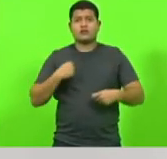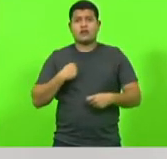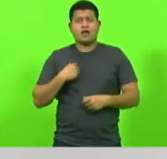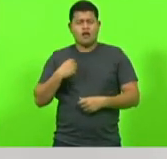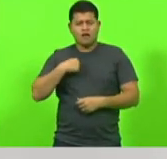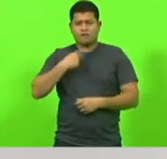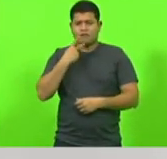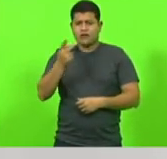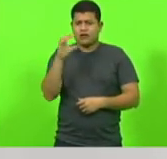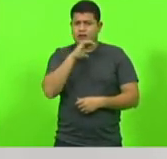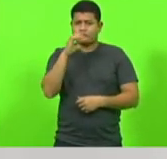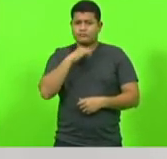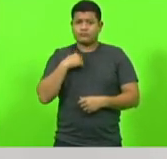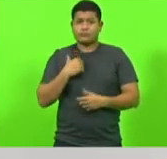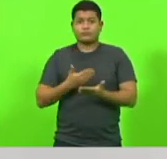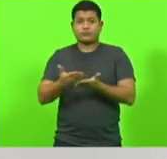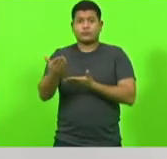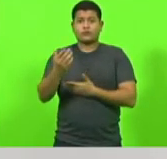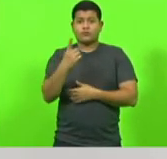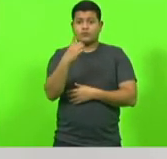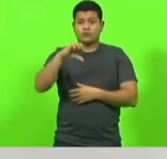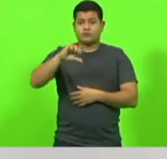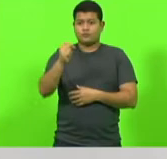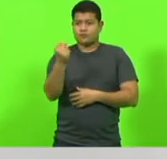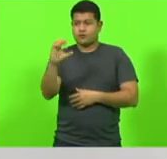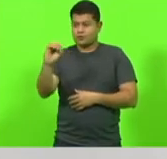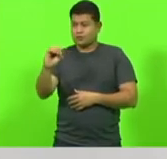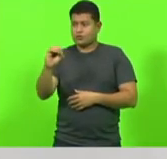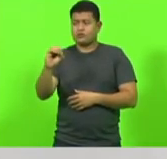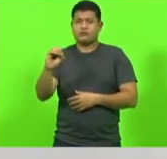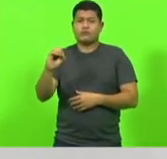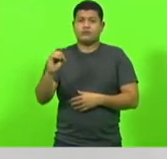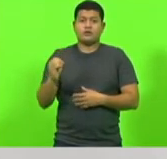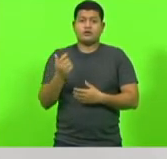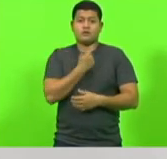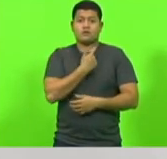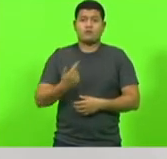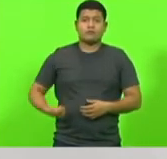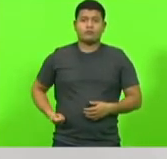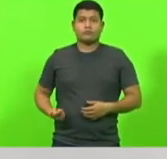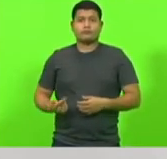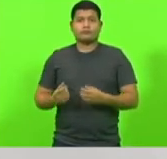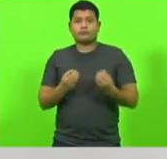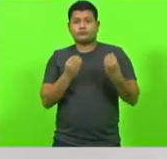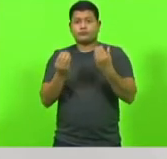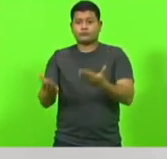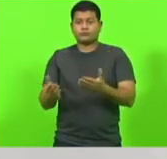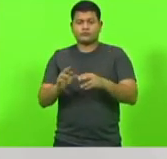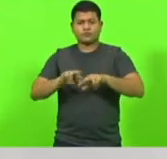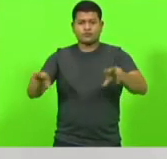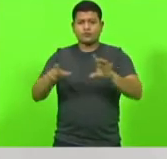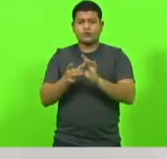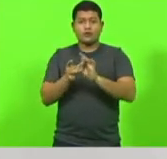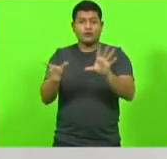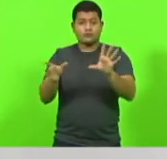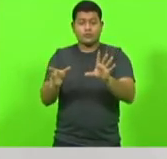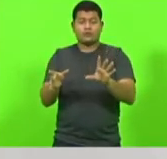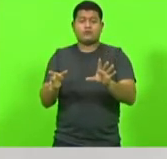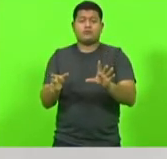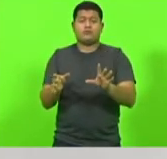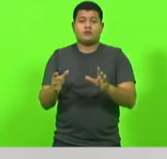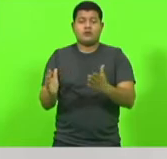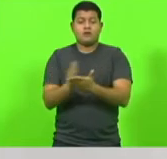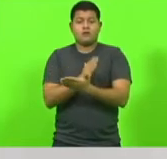história começou em 1980, quando então o governo, ele concedeu diversas permissões para algumas